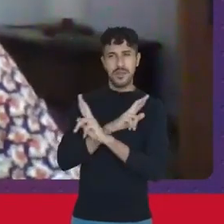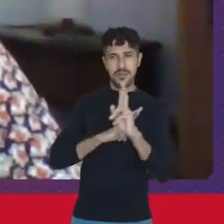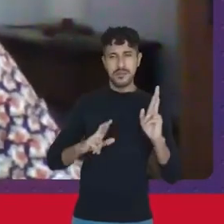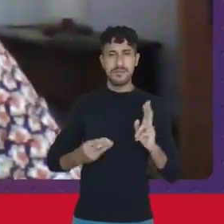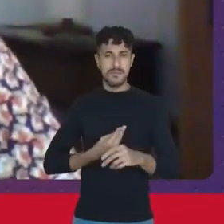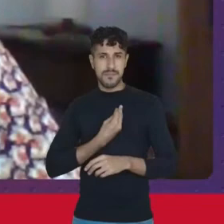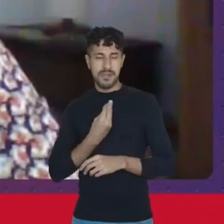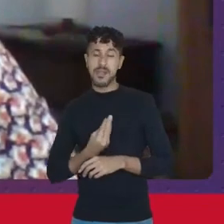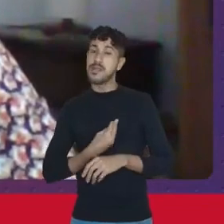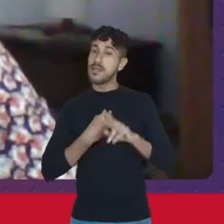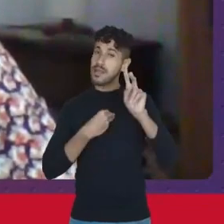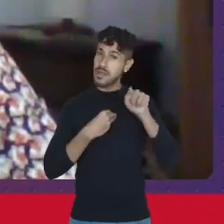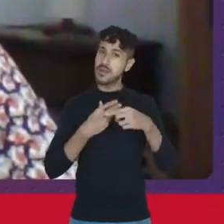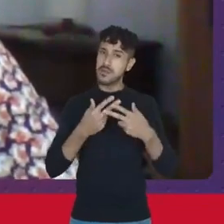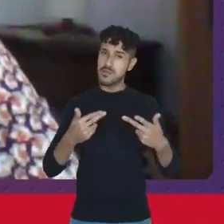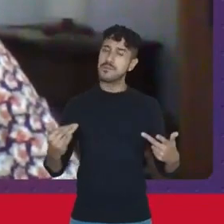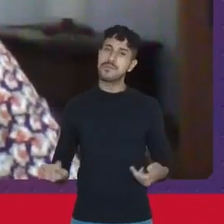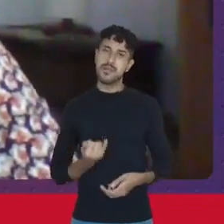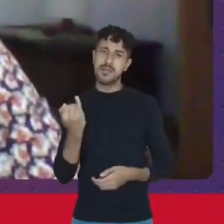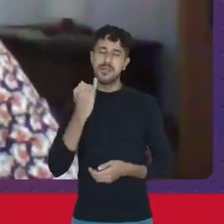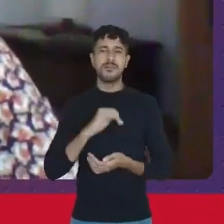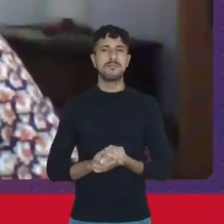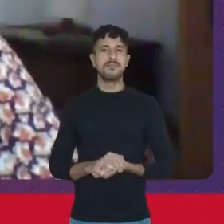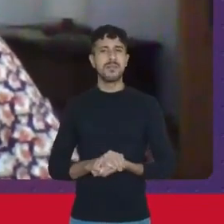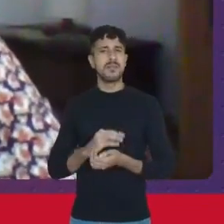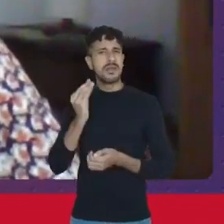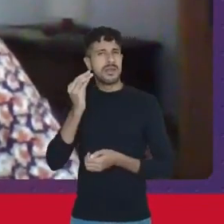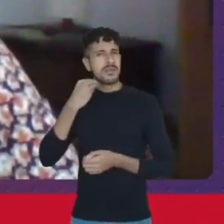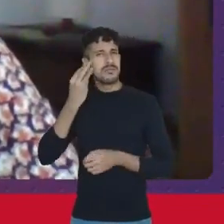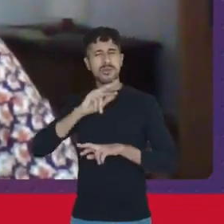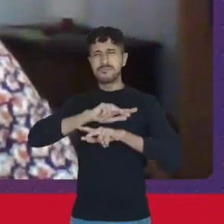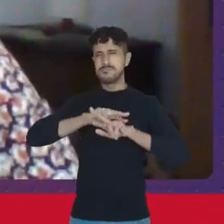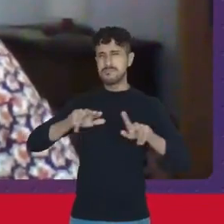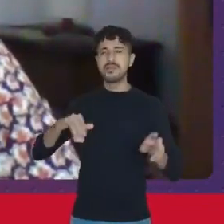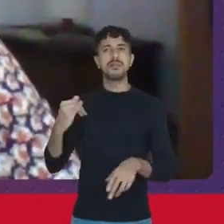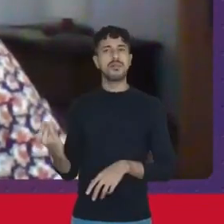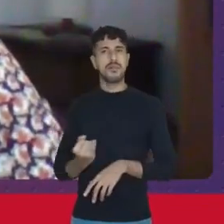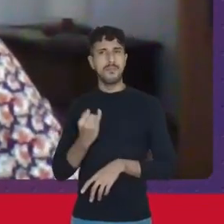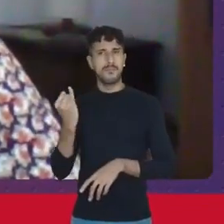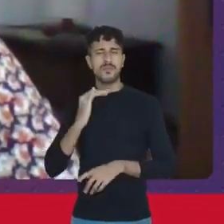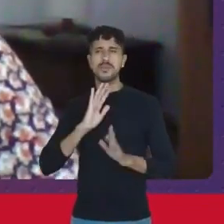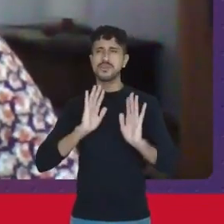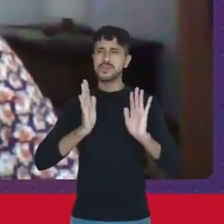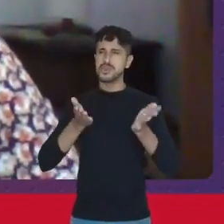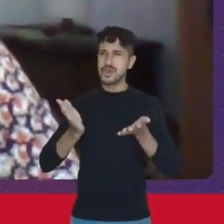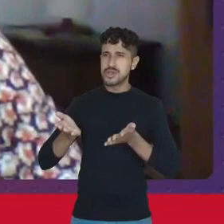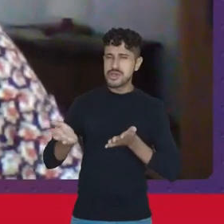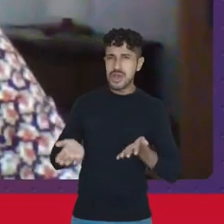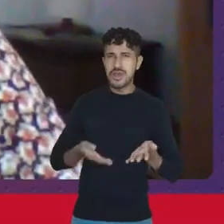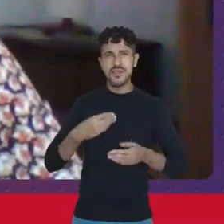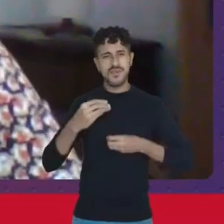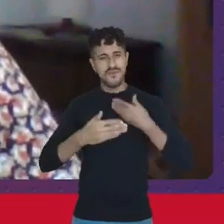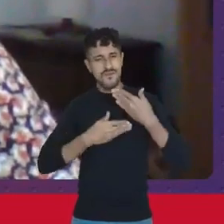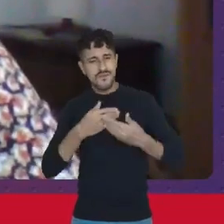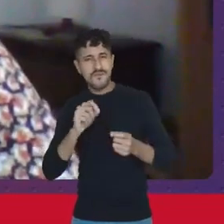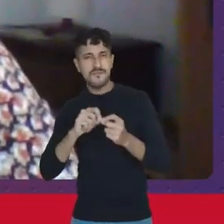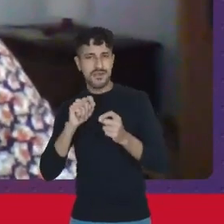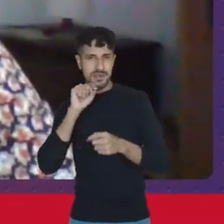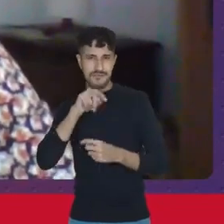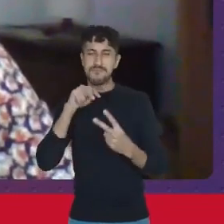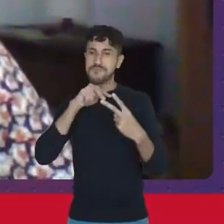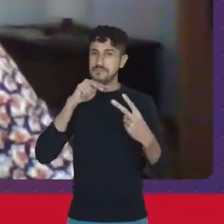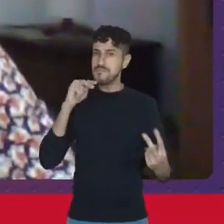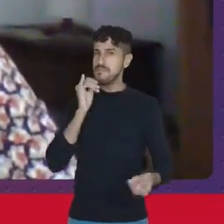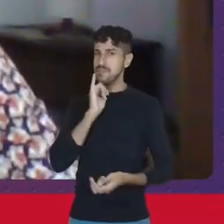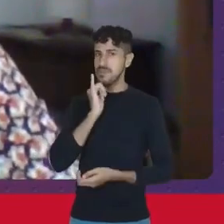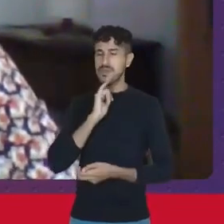à vida é fundamental. E experiências muito importantes estão sendo construídas nesse sentido.